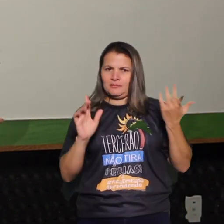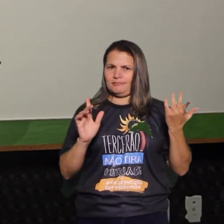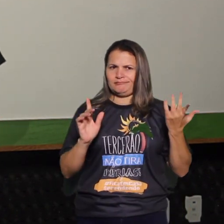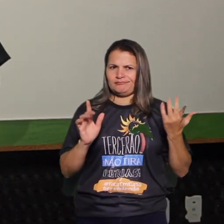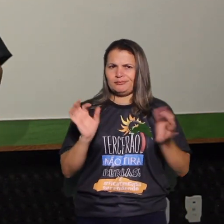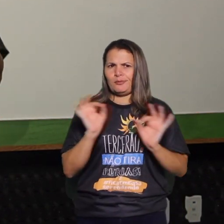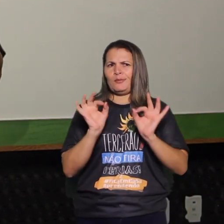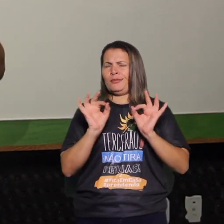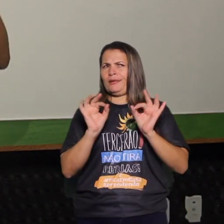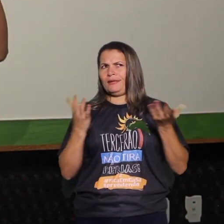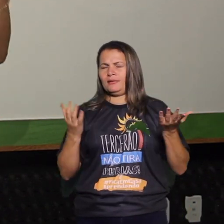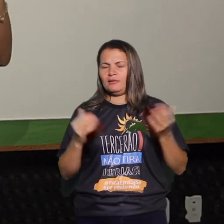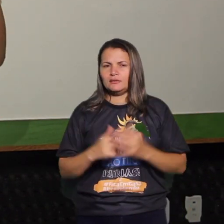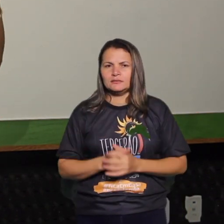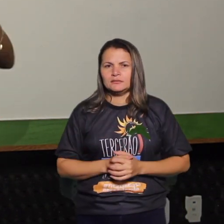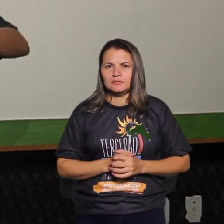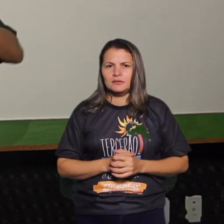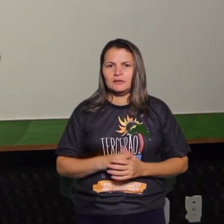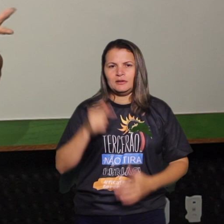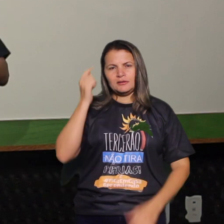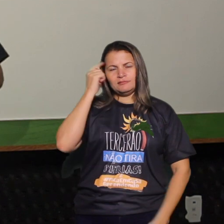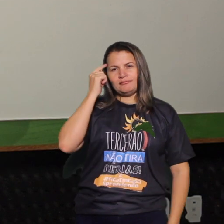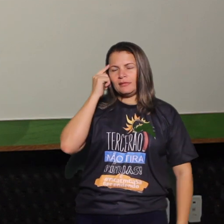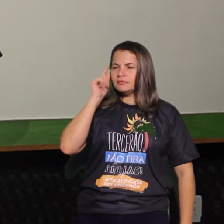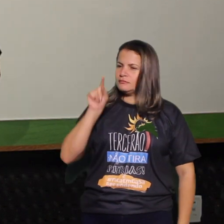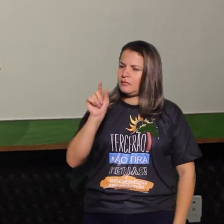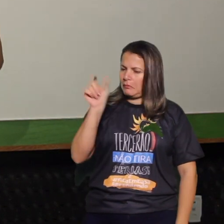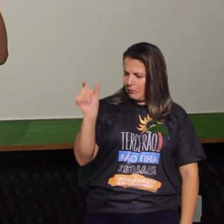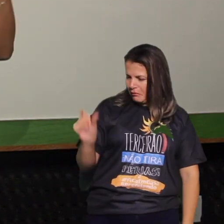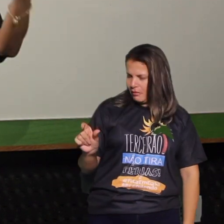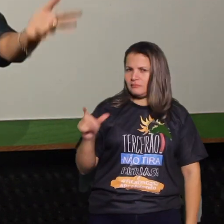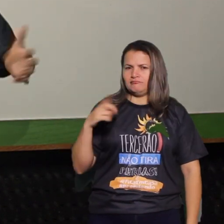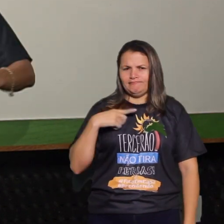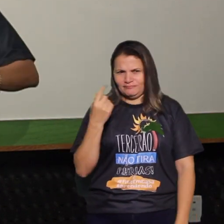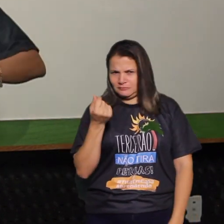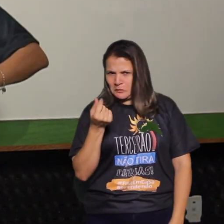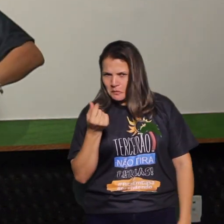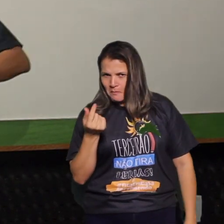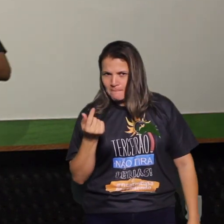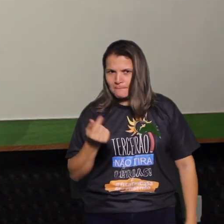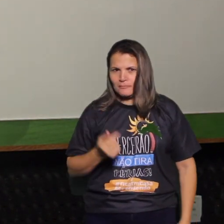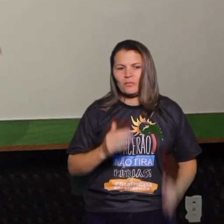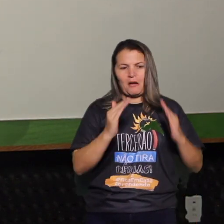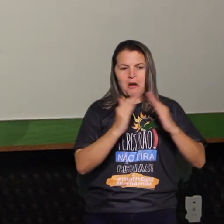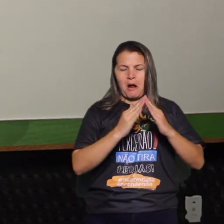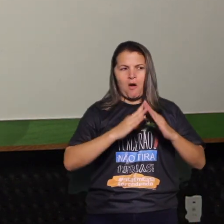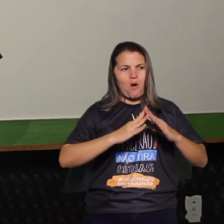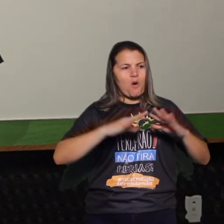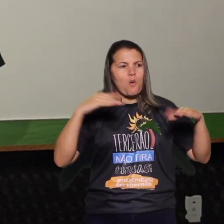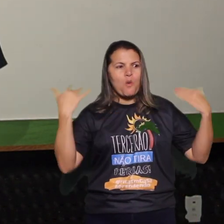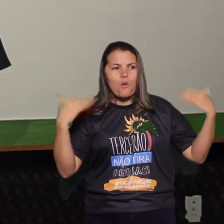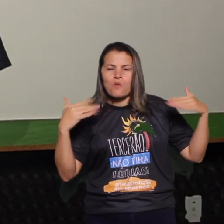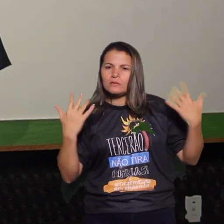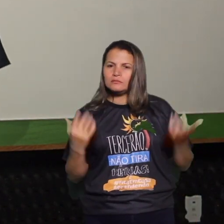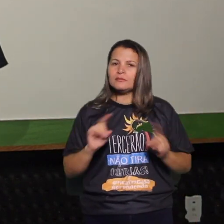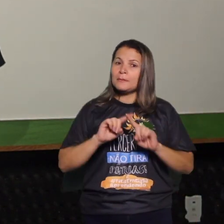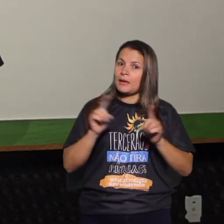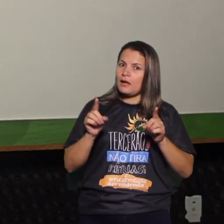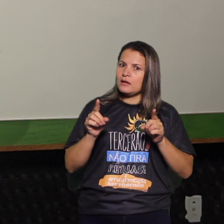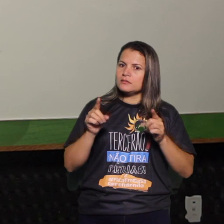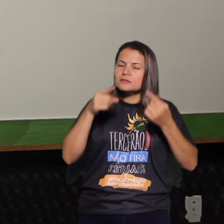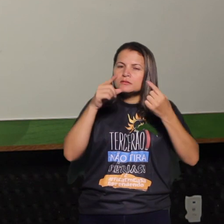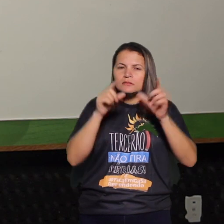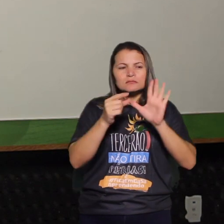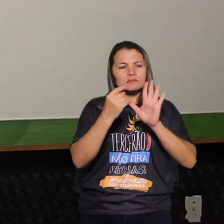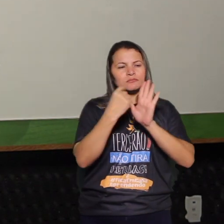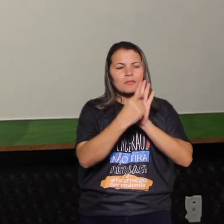Nada. As pessoas pensam sempre assim, tem dinheiro, mora bem, preocupação nenhuma. Mas na